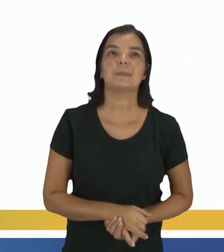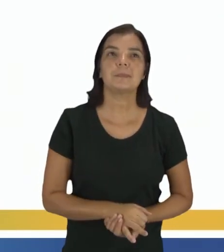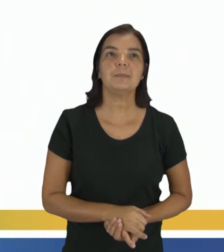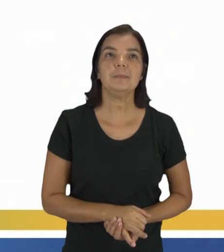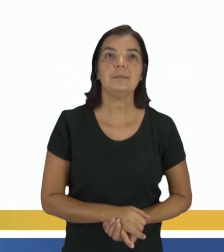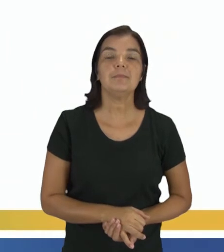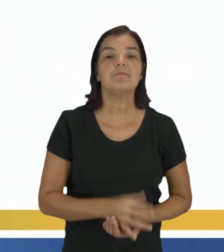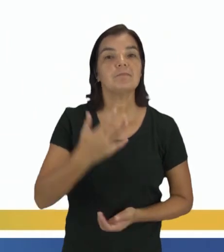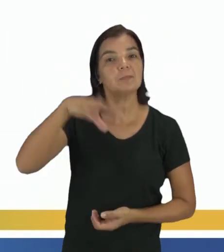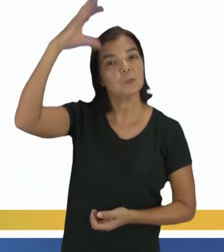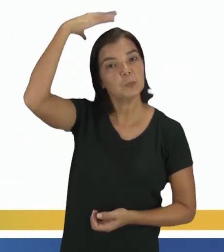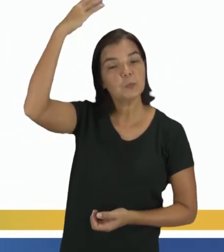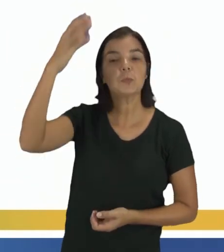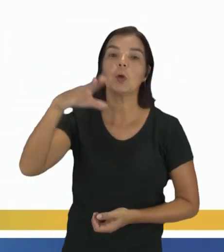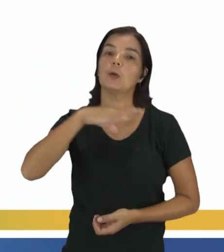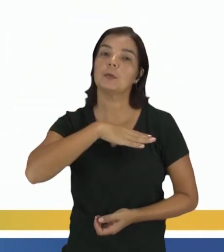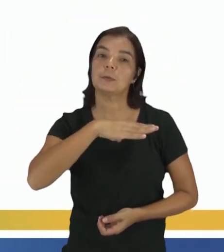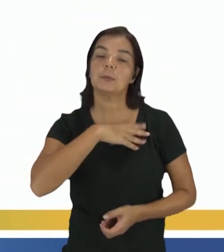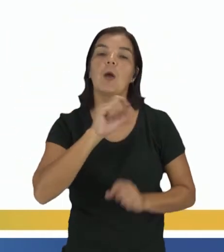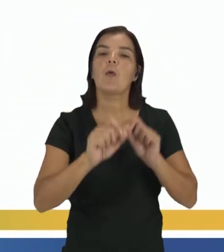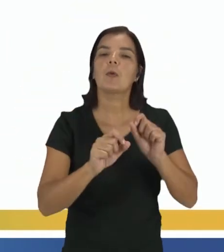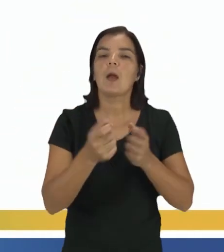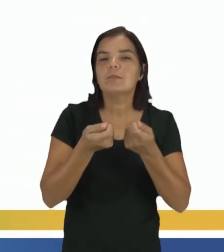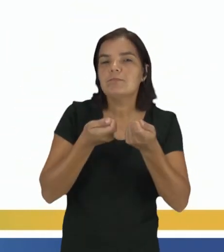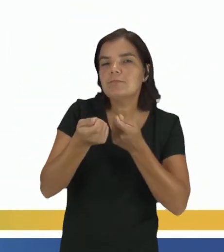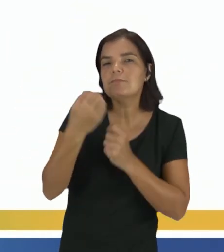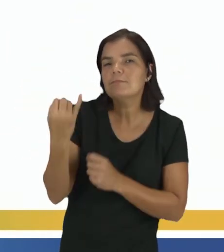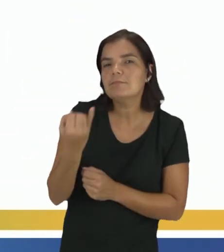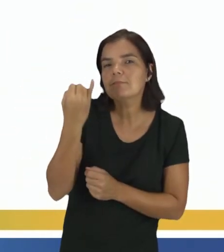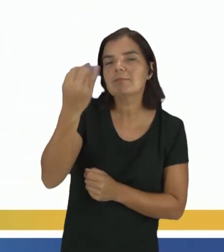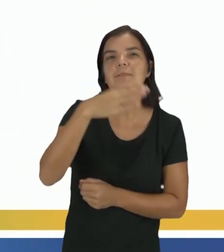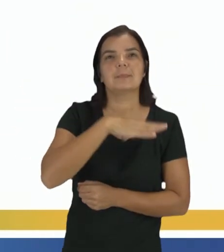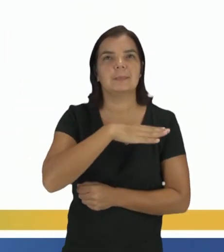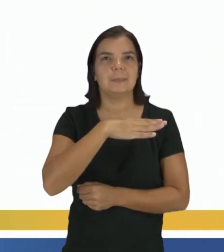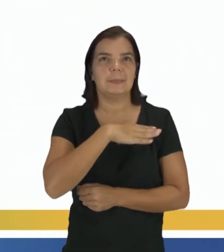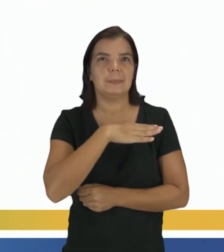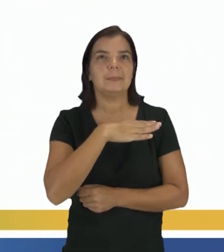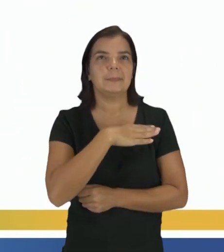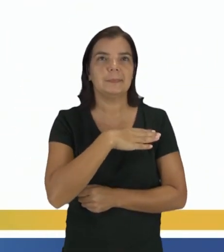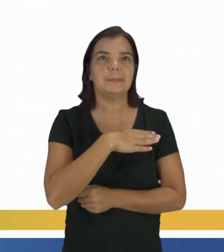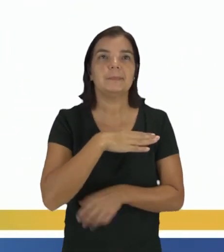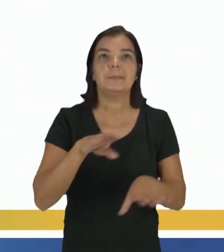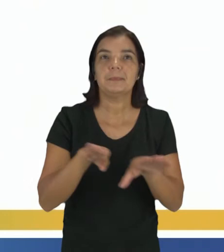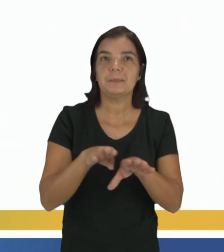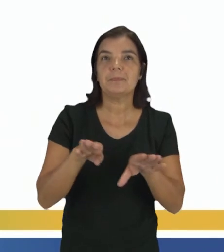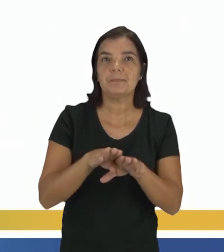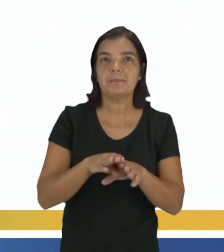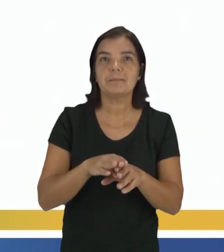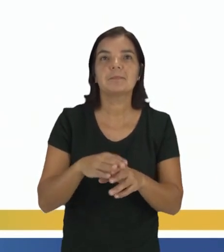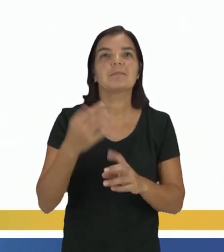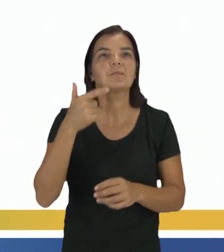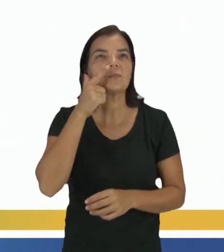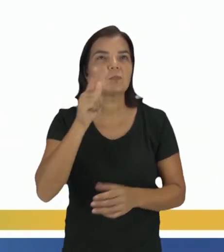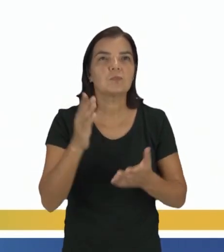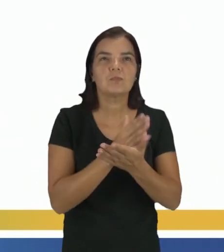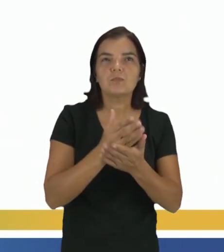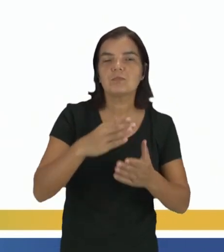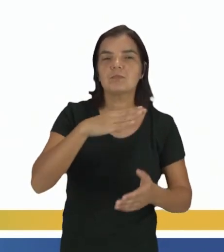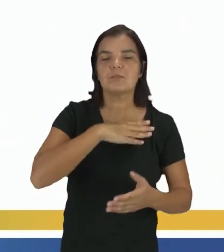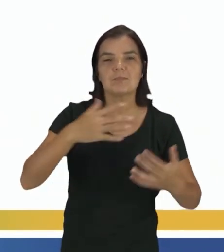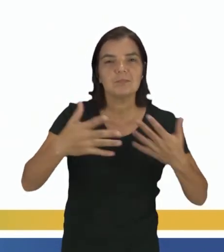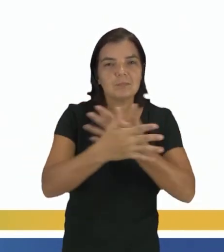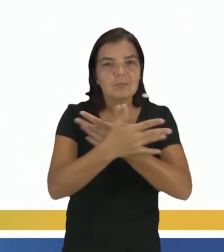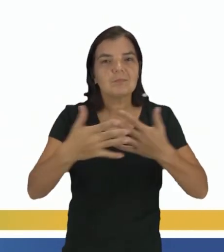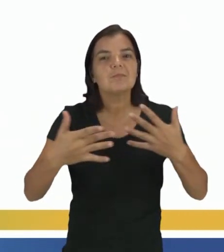ok? A hierarquia urbana é a ordem de importância das cidades. A hierarquia urbana é estabelecida na capacidade de alguns